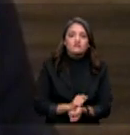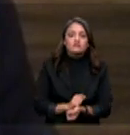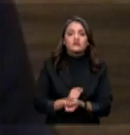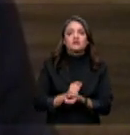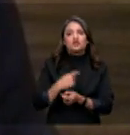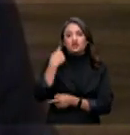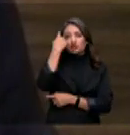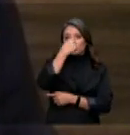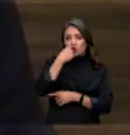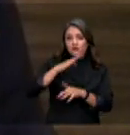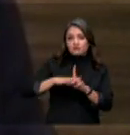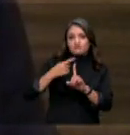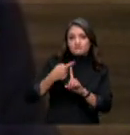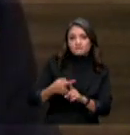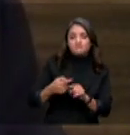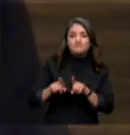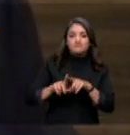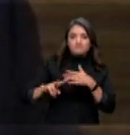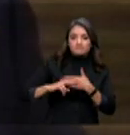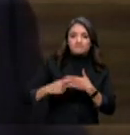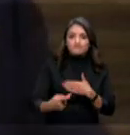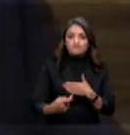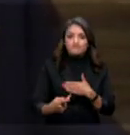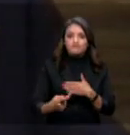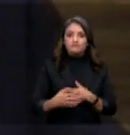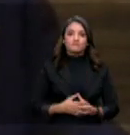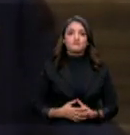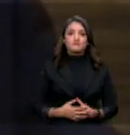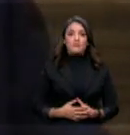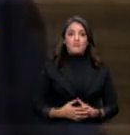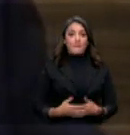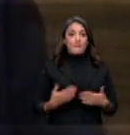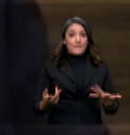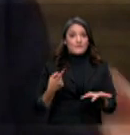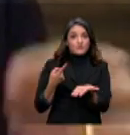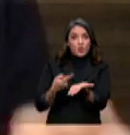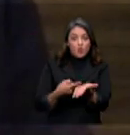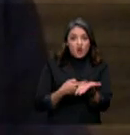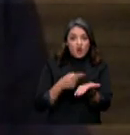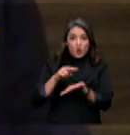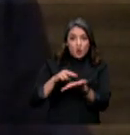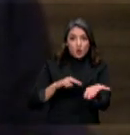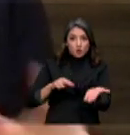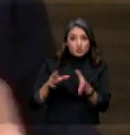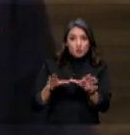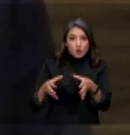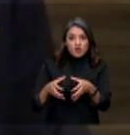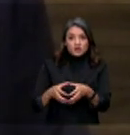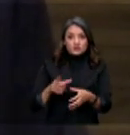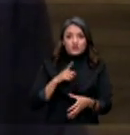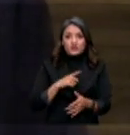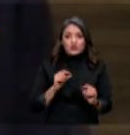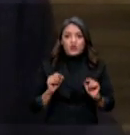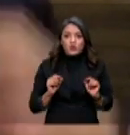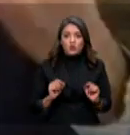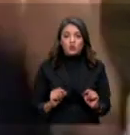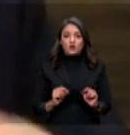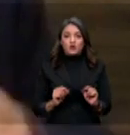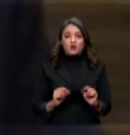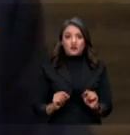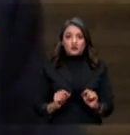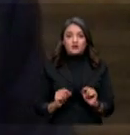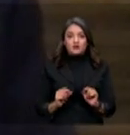horas extras e reflexos. Eu repito, o que o acordo coletivo quis foi prevenir a situação